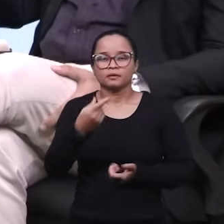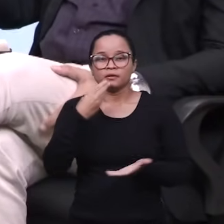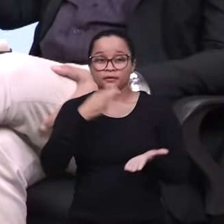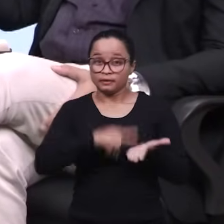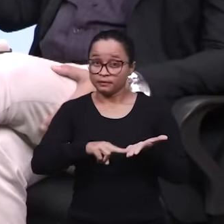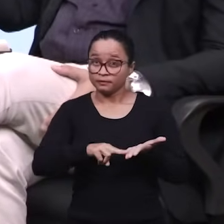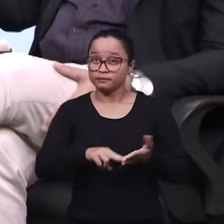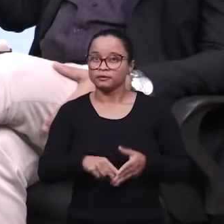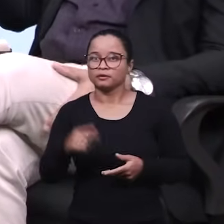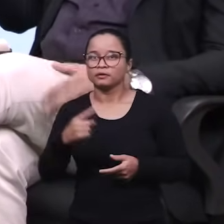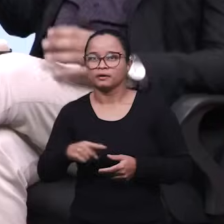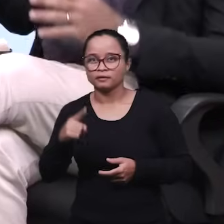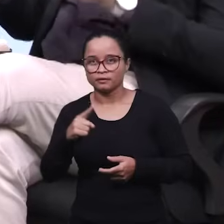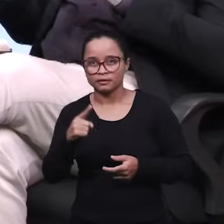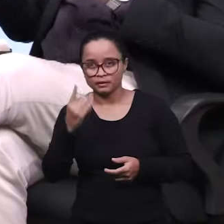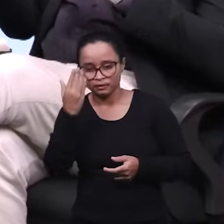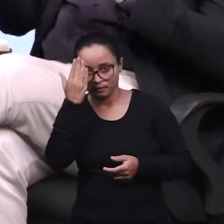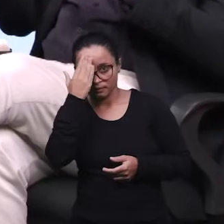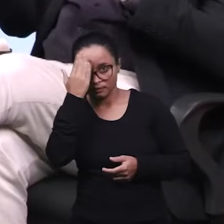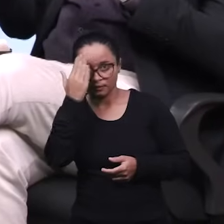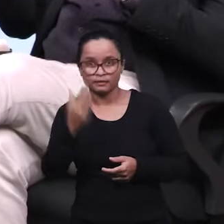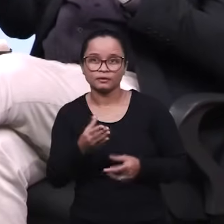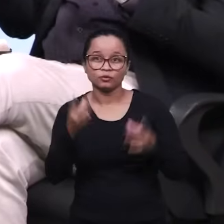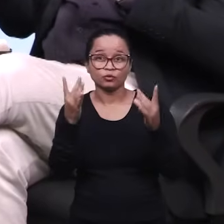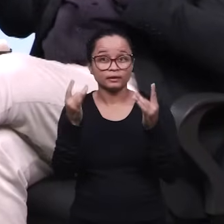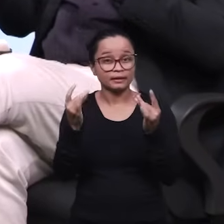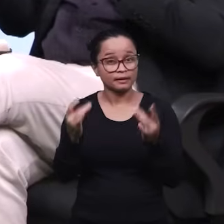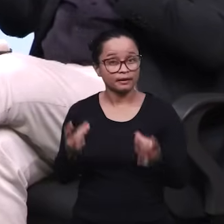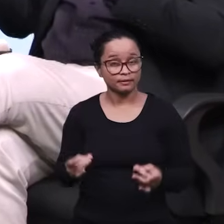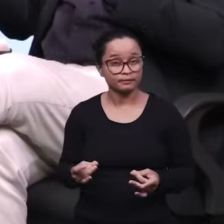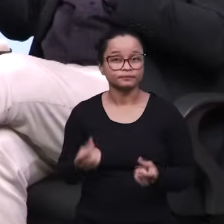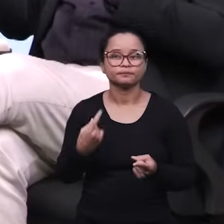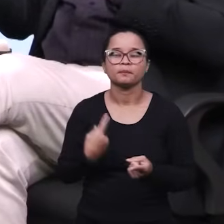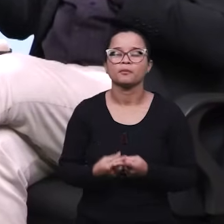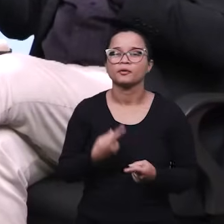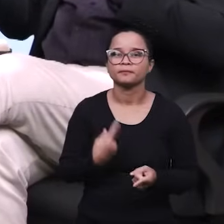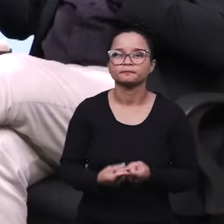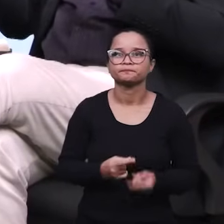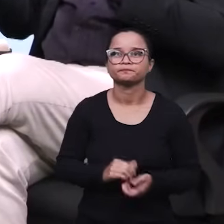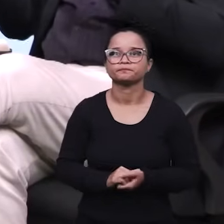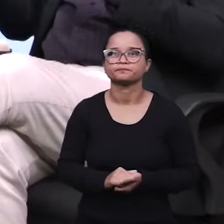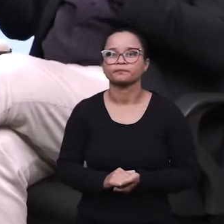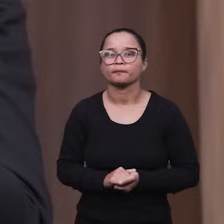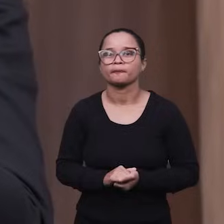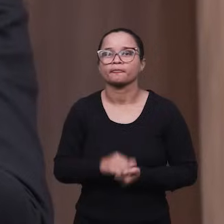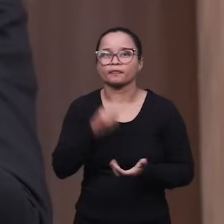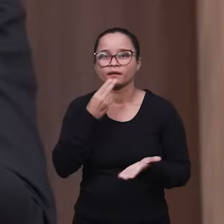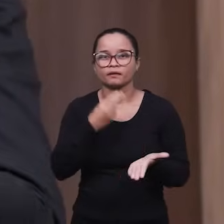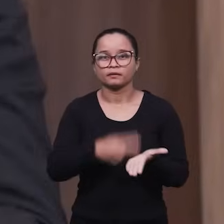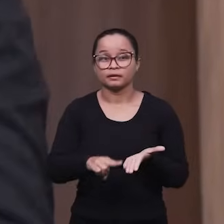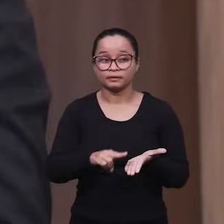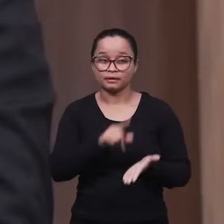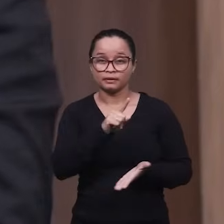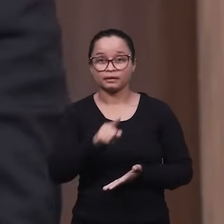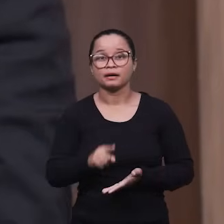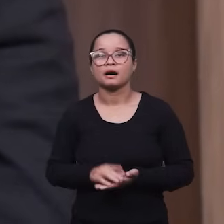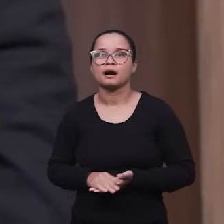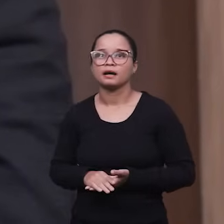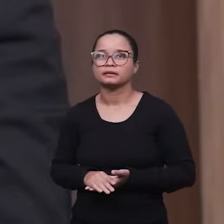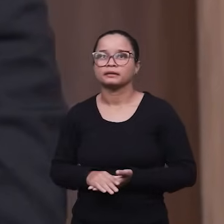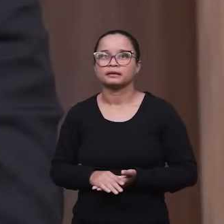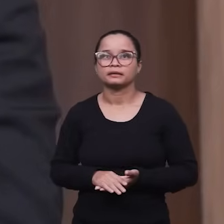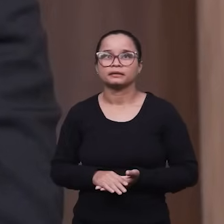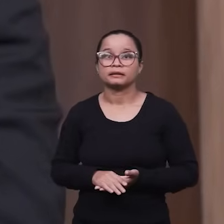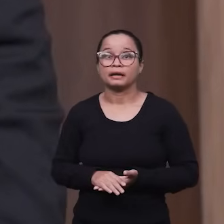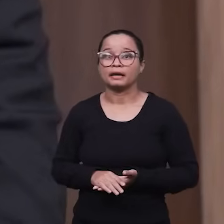nós conseguimos nos deter mais nesses detalhes, porque a carta aos Filipenses ela tem